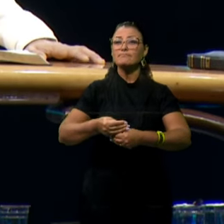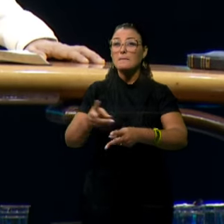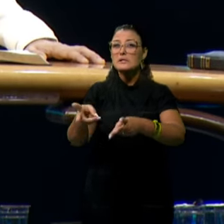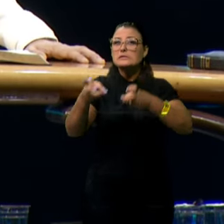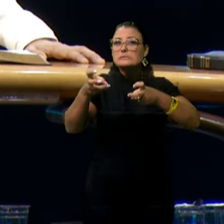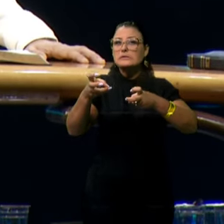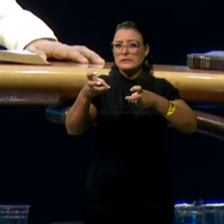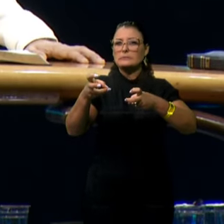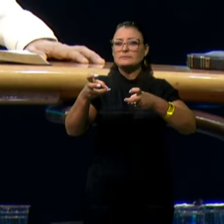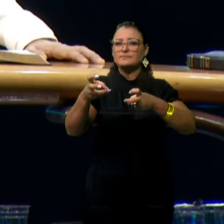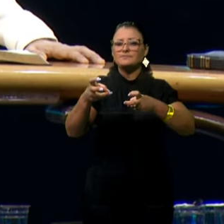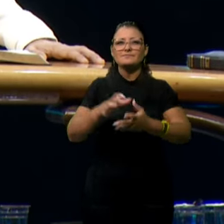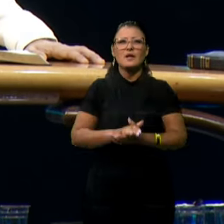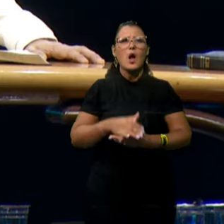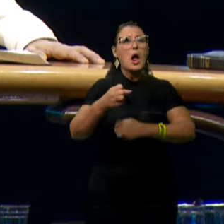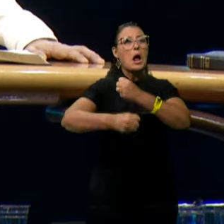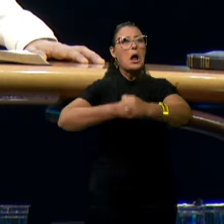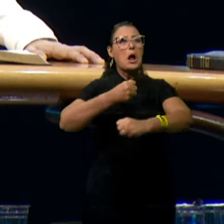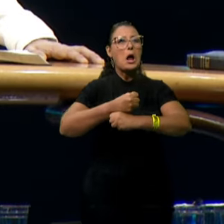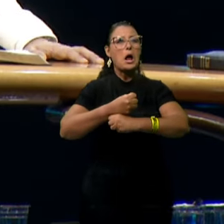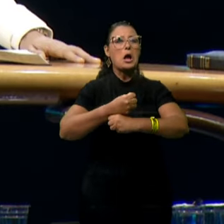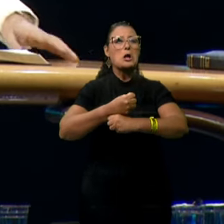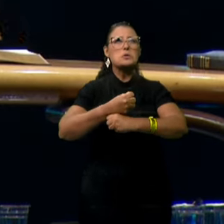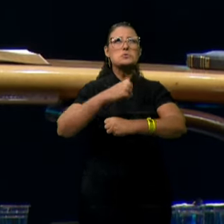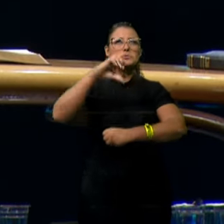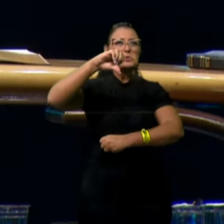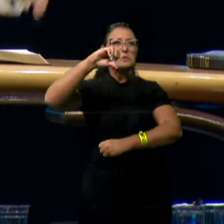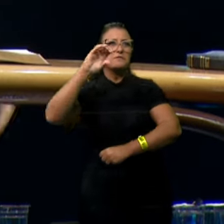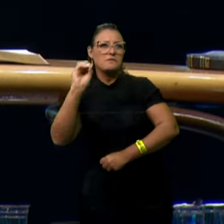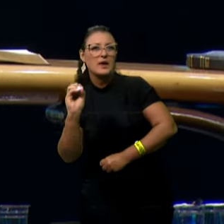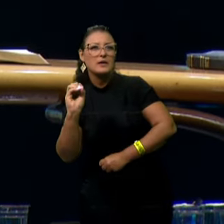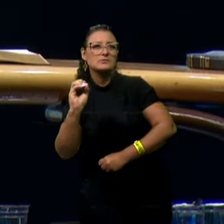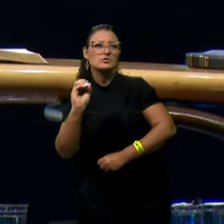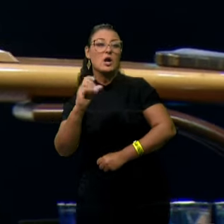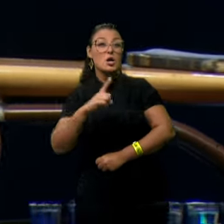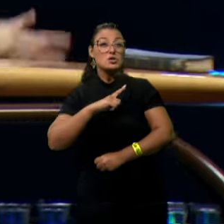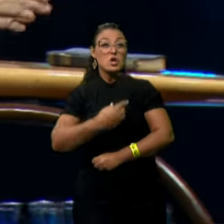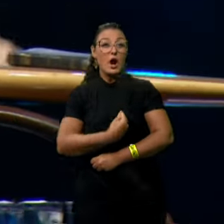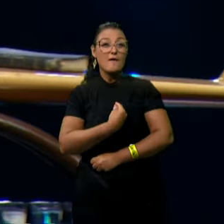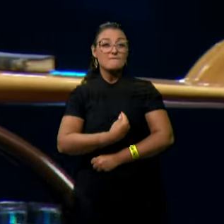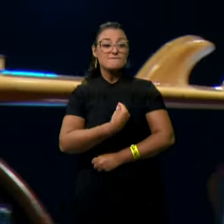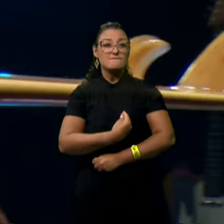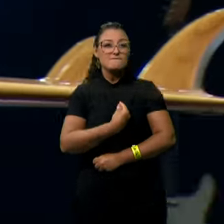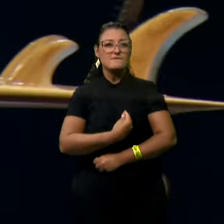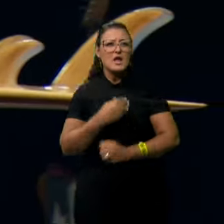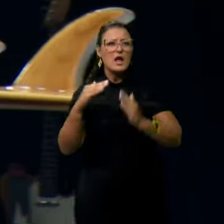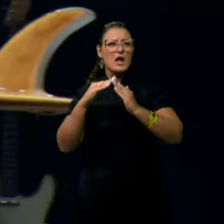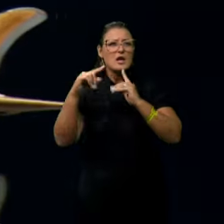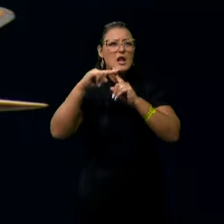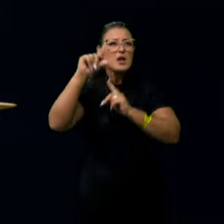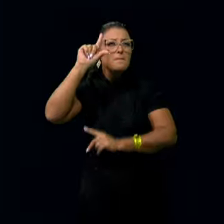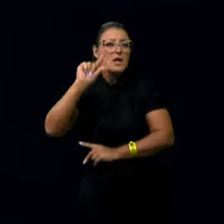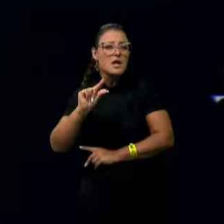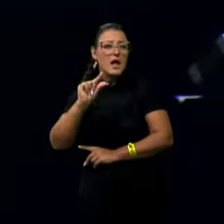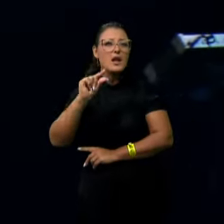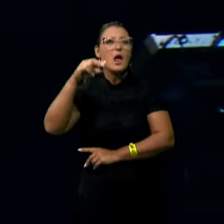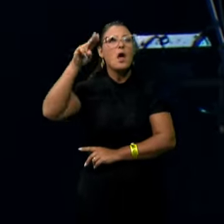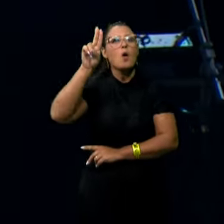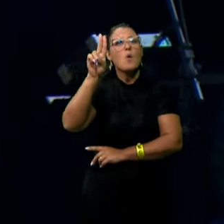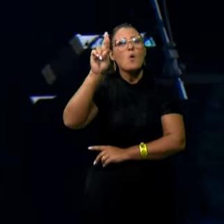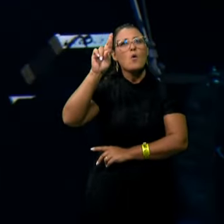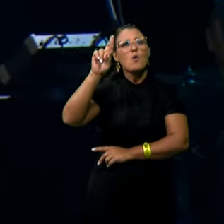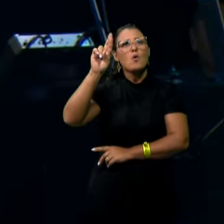mas não 90 e tanto estamos na igreja na pequena cidade no Uruguai mas moramos naquela cidade e venha um grupo